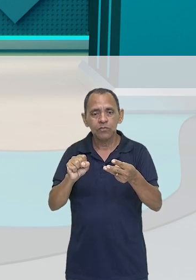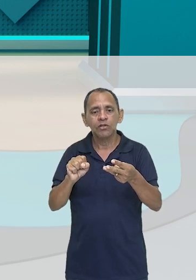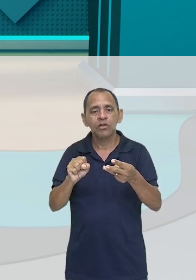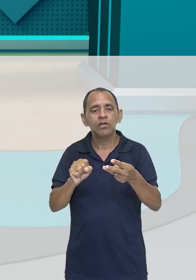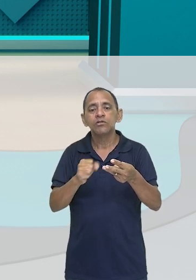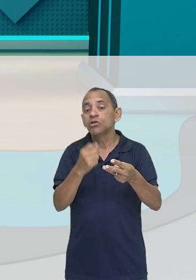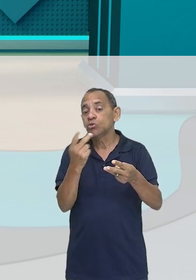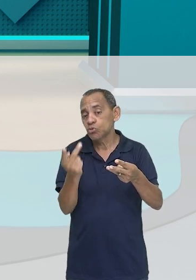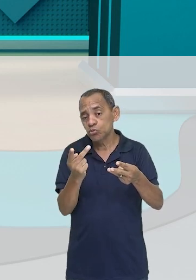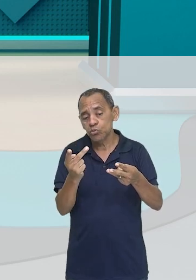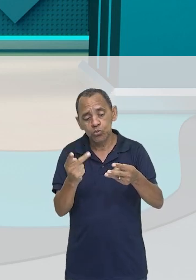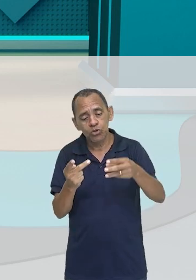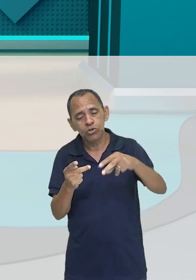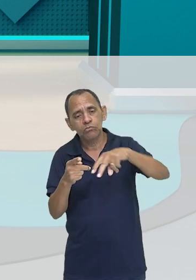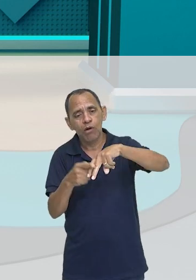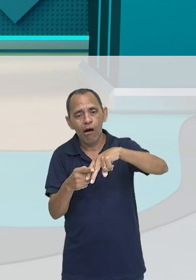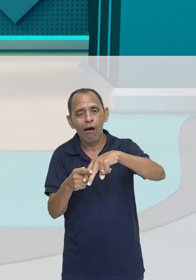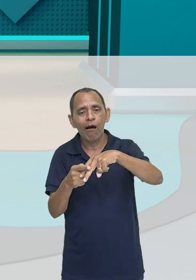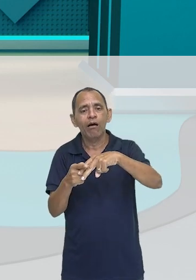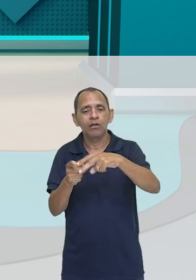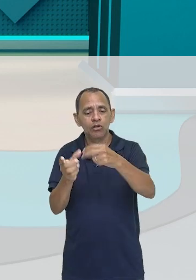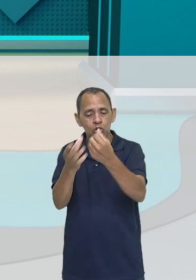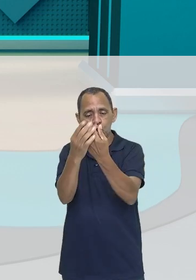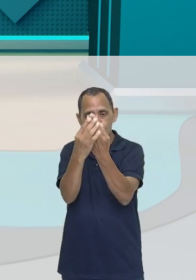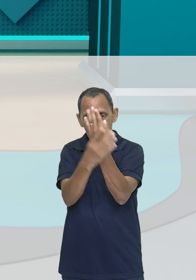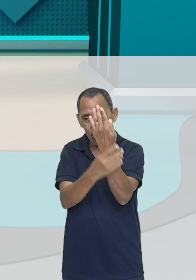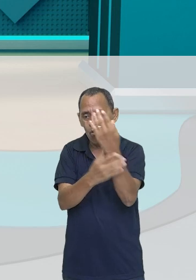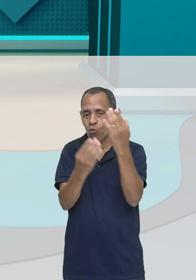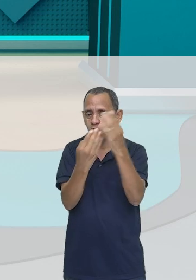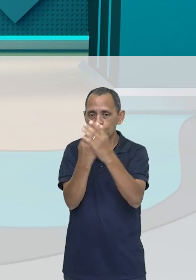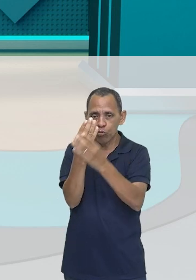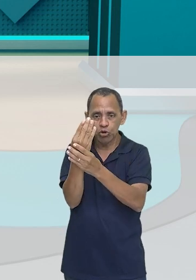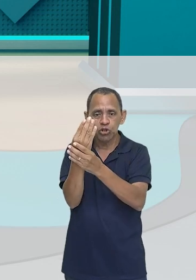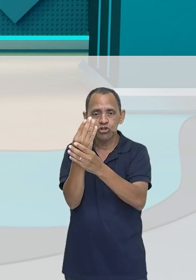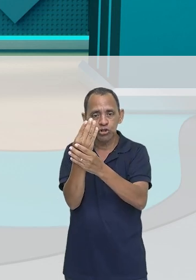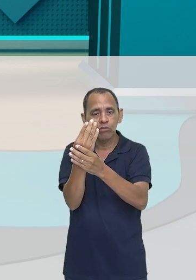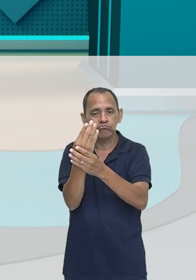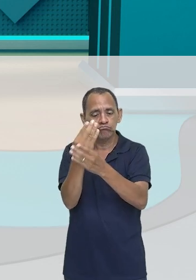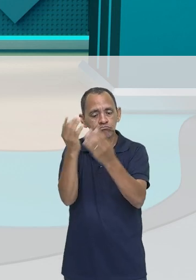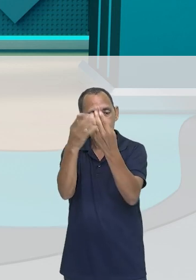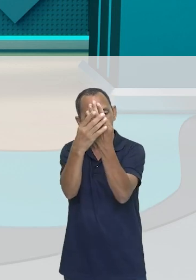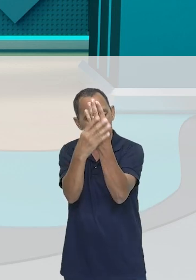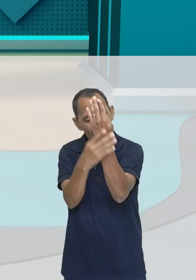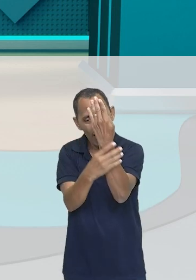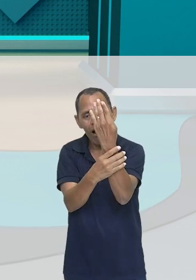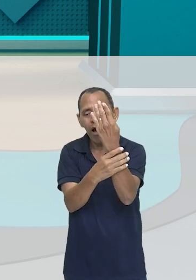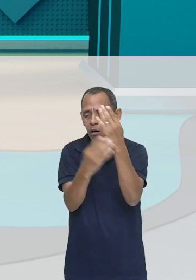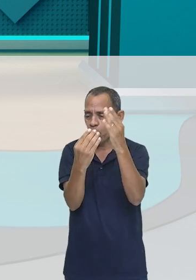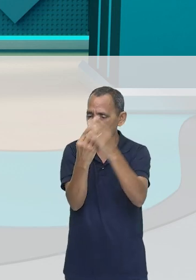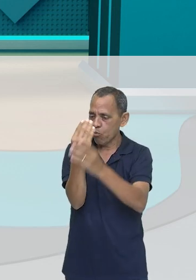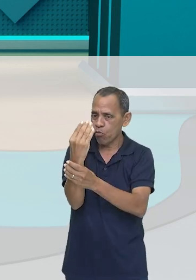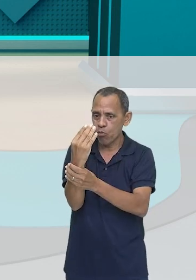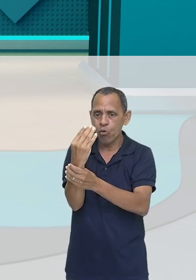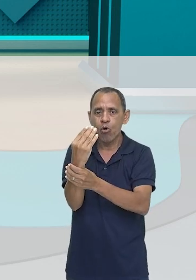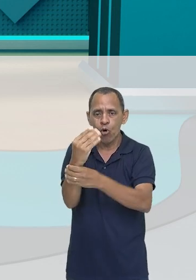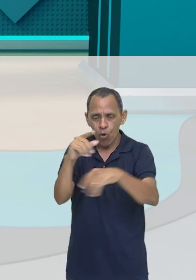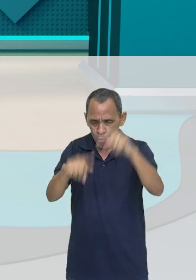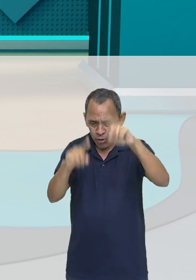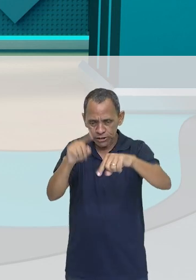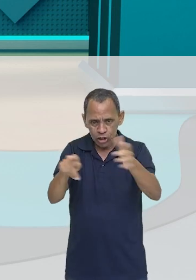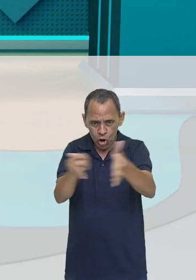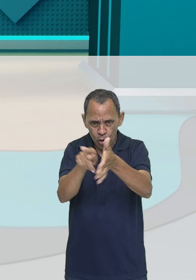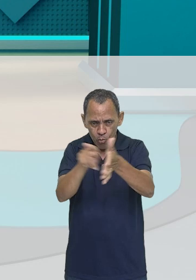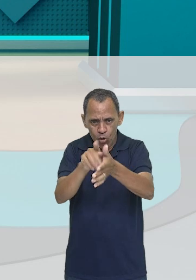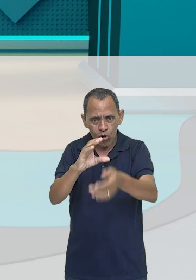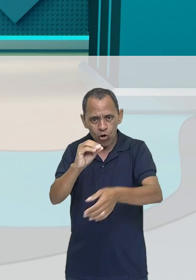né, que são um par de luvas que vão proteger as mãos e o punho, feito com couro especial,